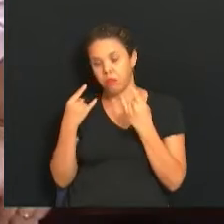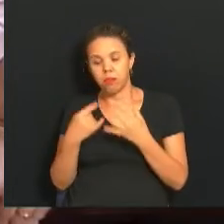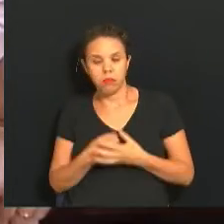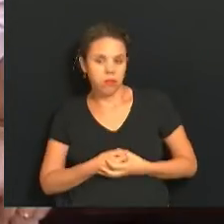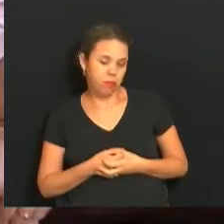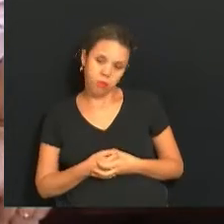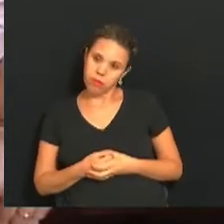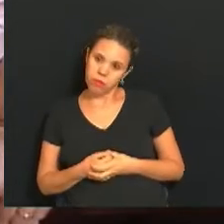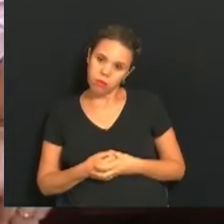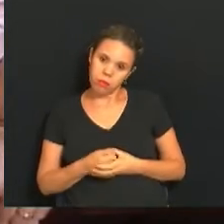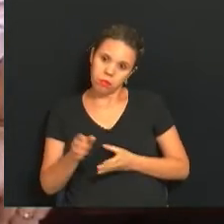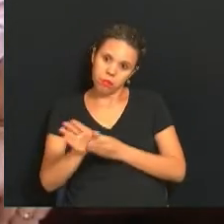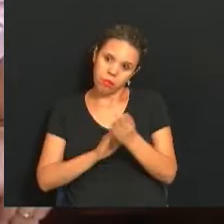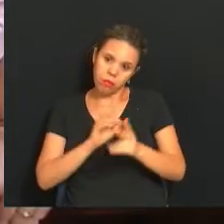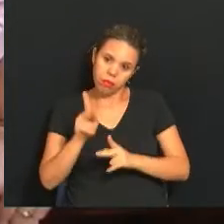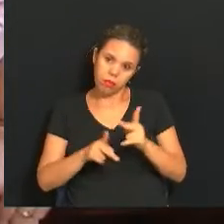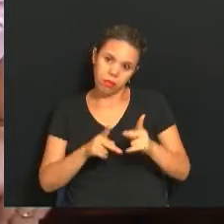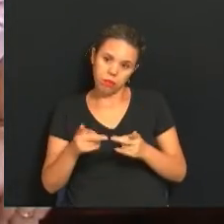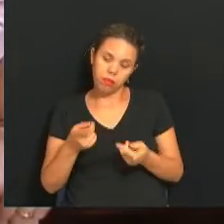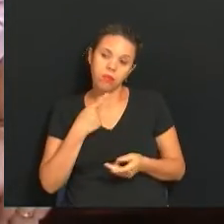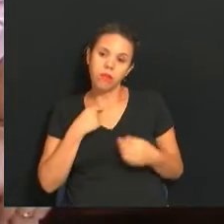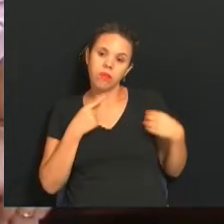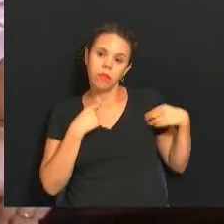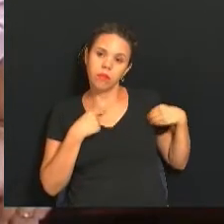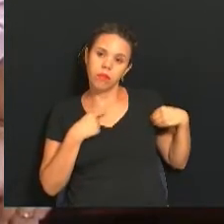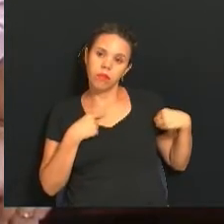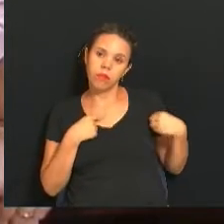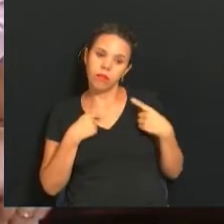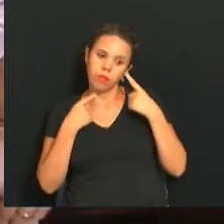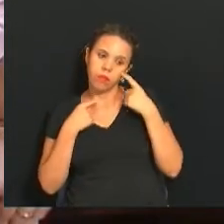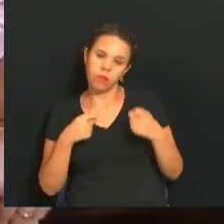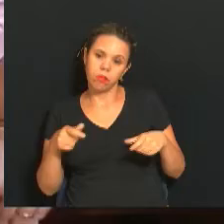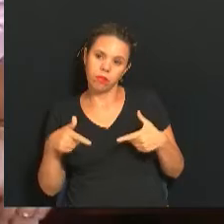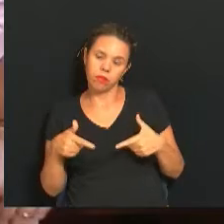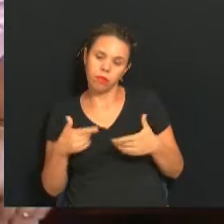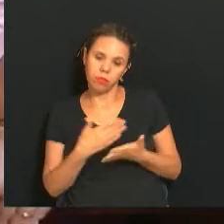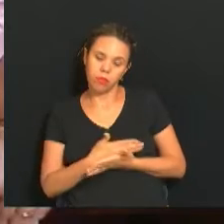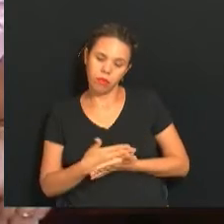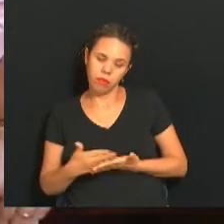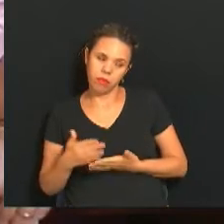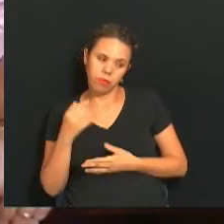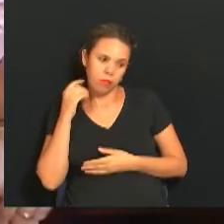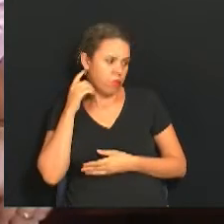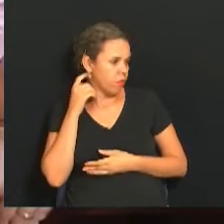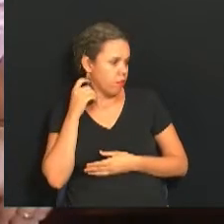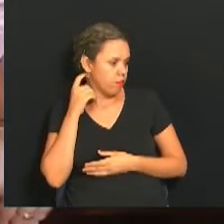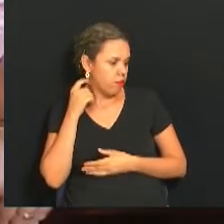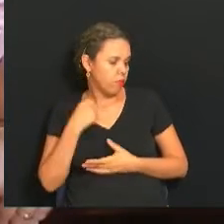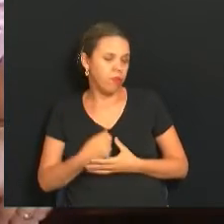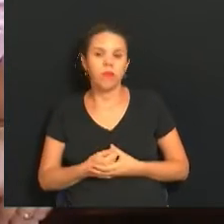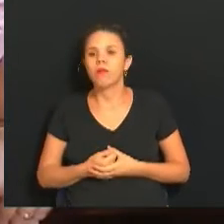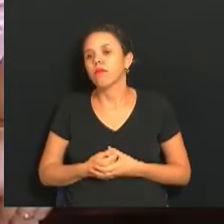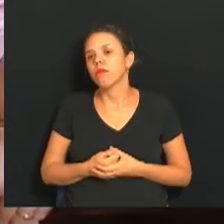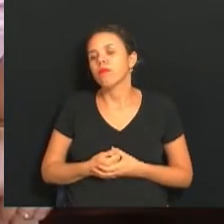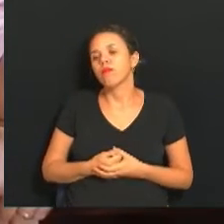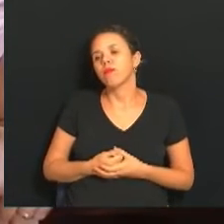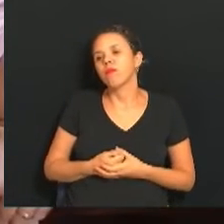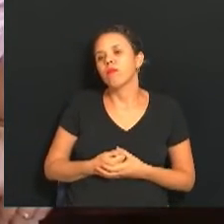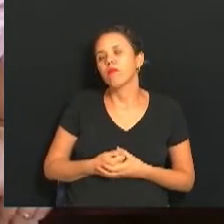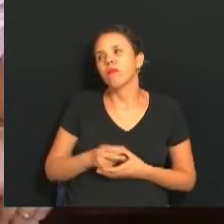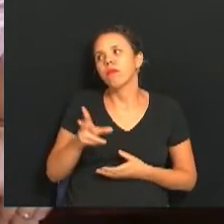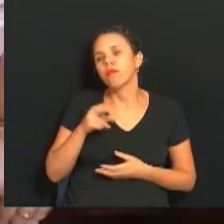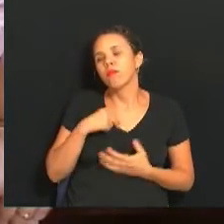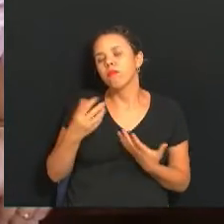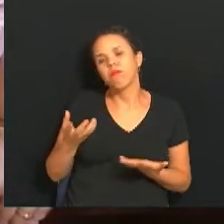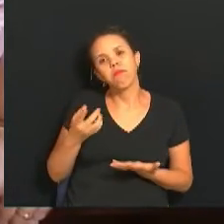Que você pode falar para o pessoal que tem vontade, que tem interesse de iniciar nessa profissão e está assistindo ao quadro, falando, puxa vida,